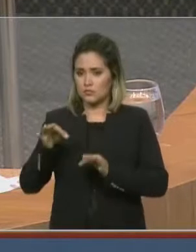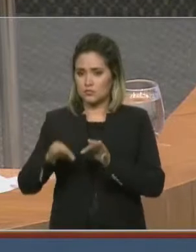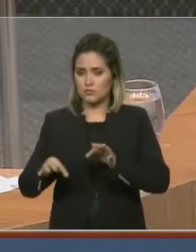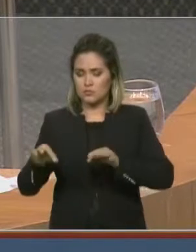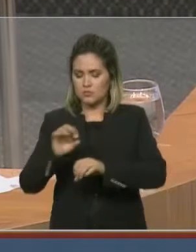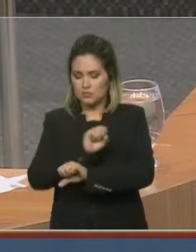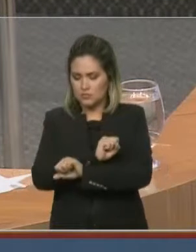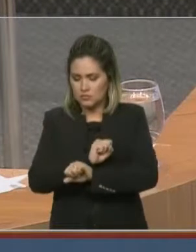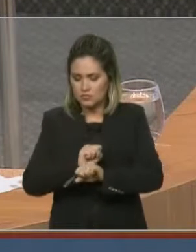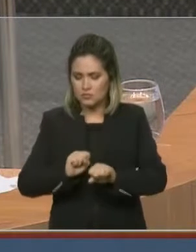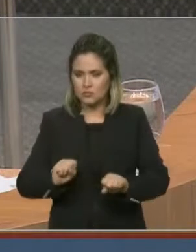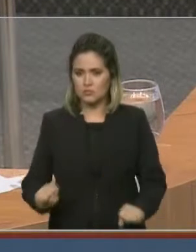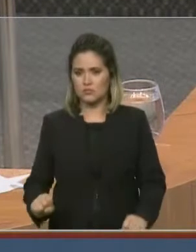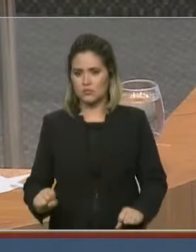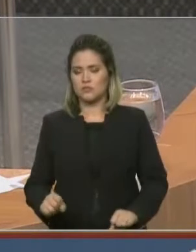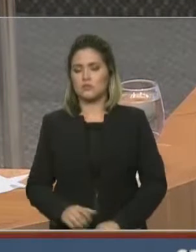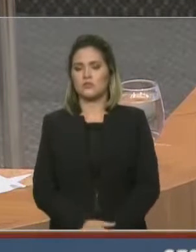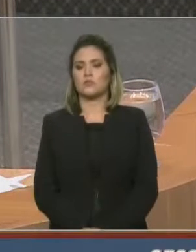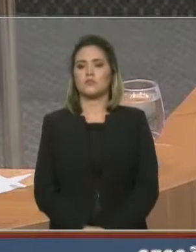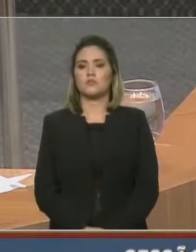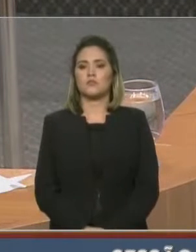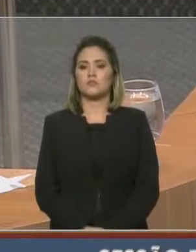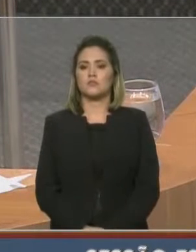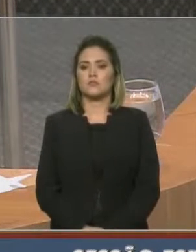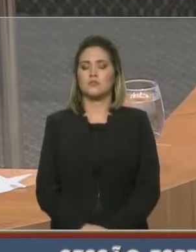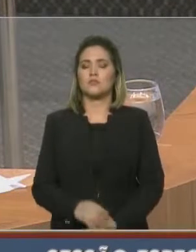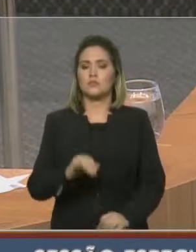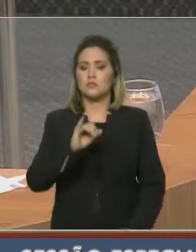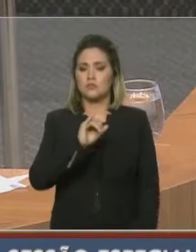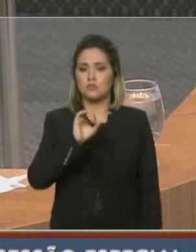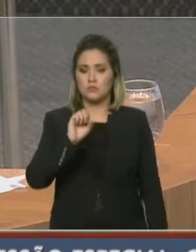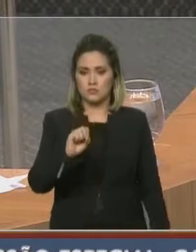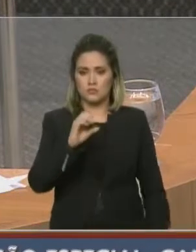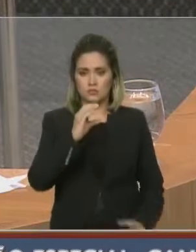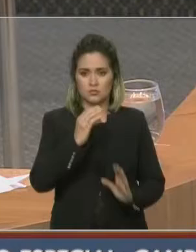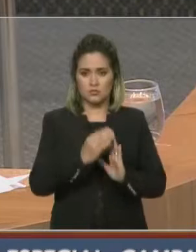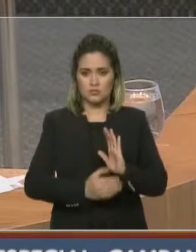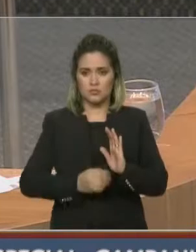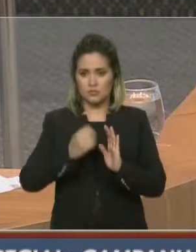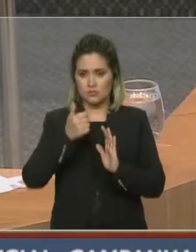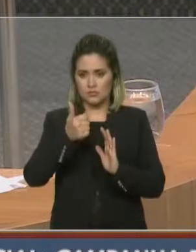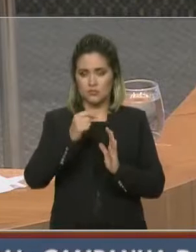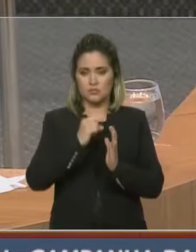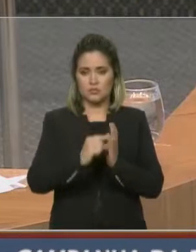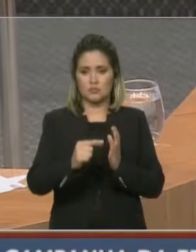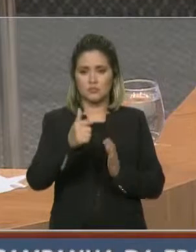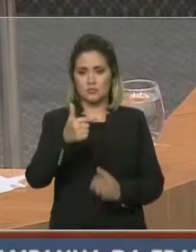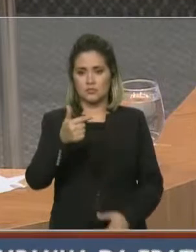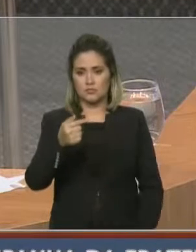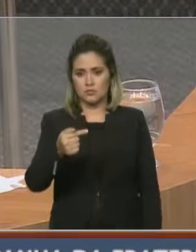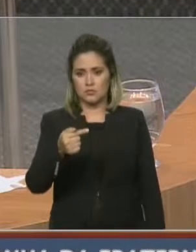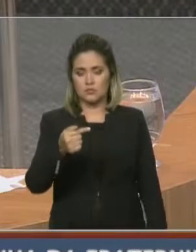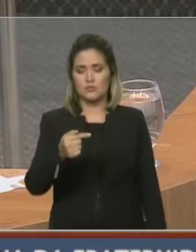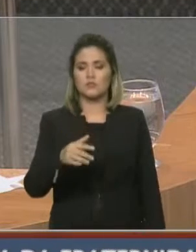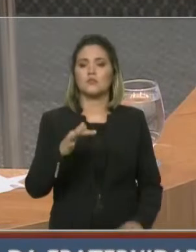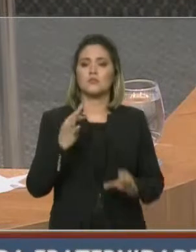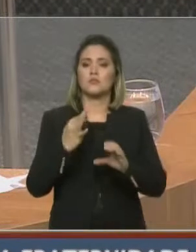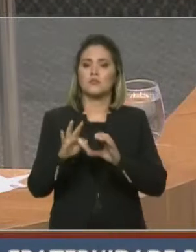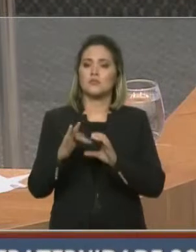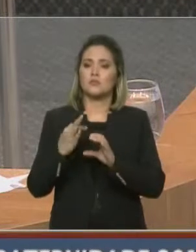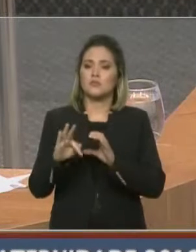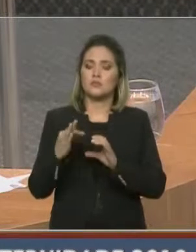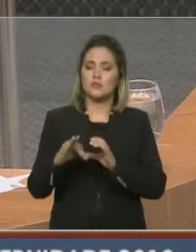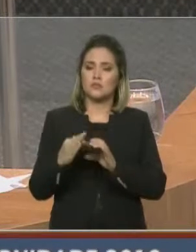em Isaías, capítulo 1, versículo 27. A campanha da Fraternidade é